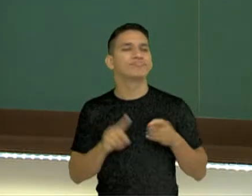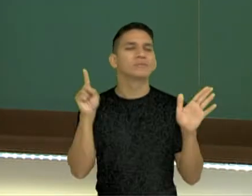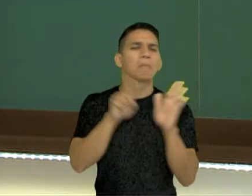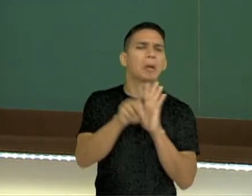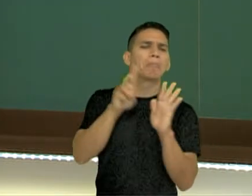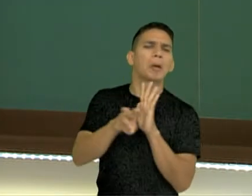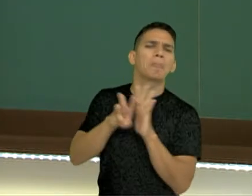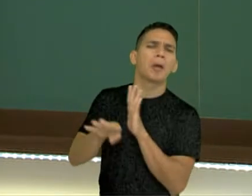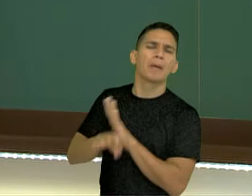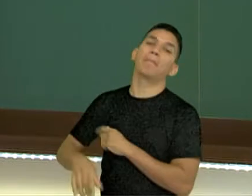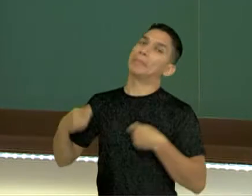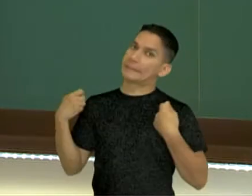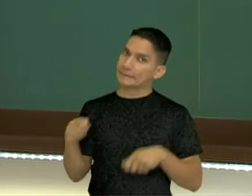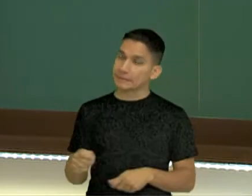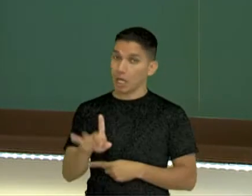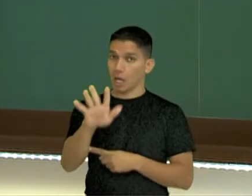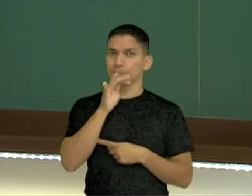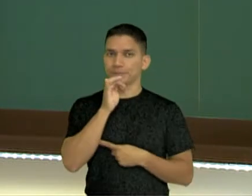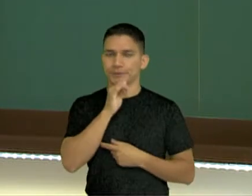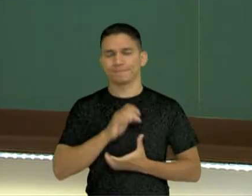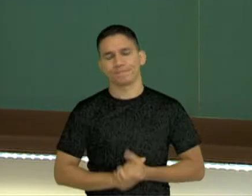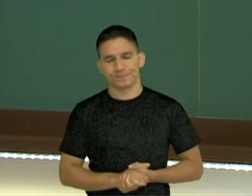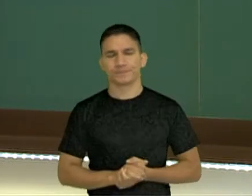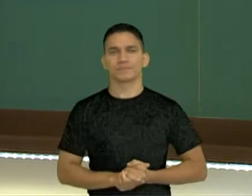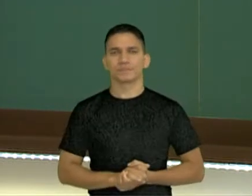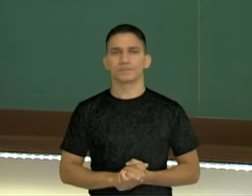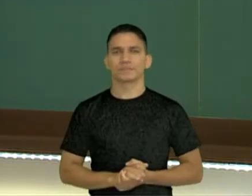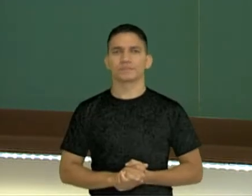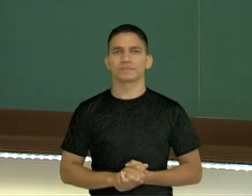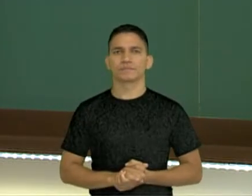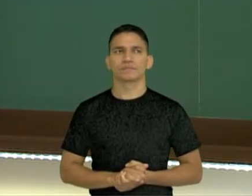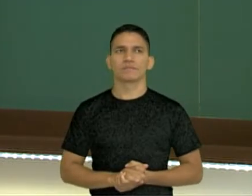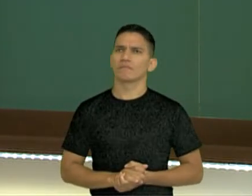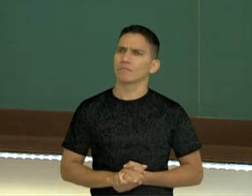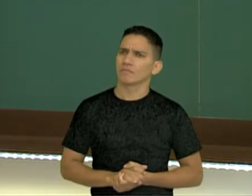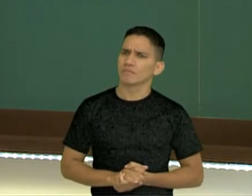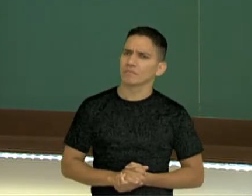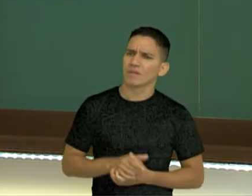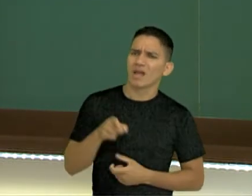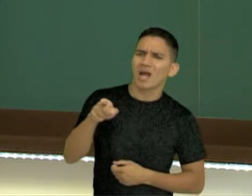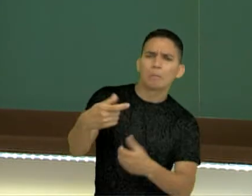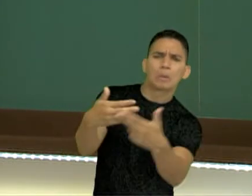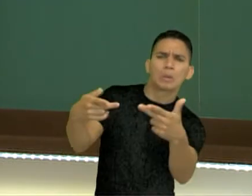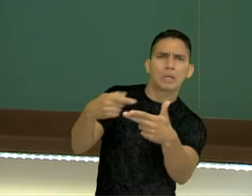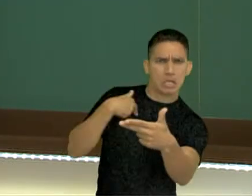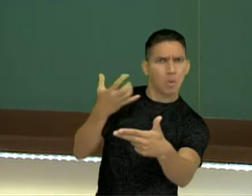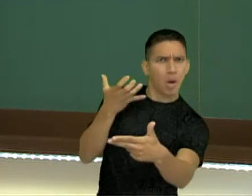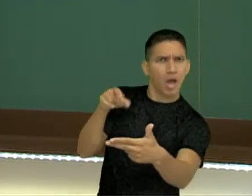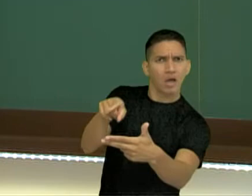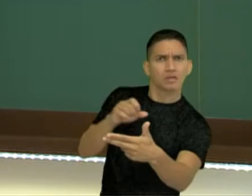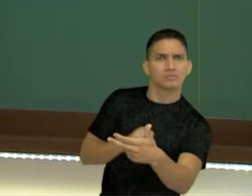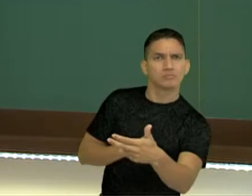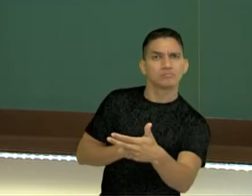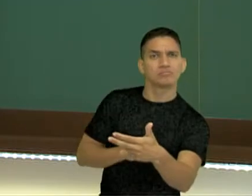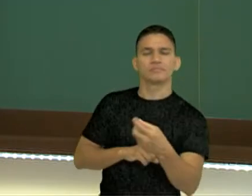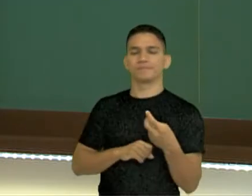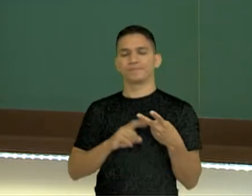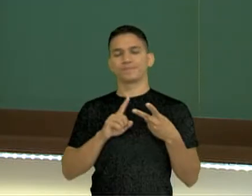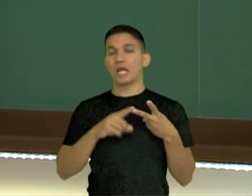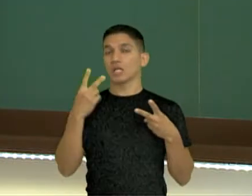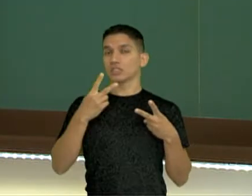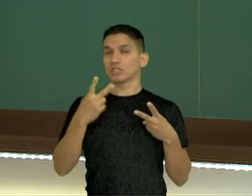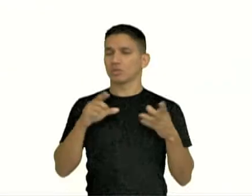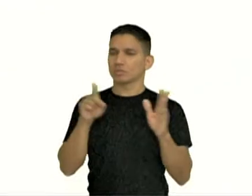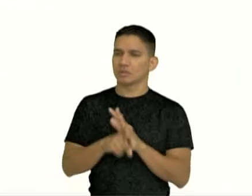um consumo consciente. Por exemplo, eu quero aquele produto. Daí eu venho a segunda pergunta: